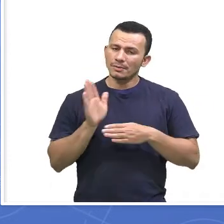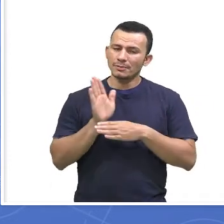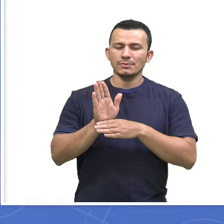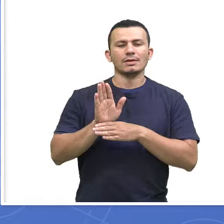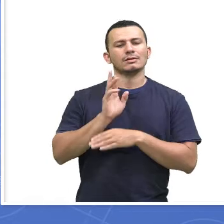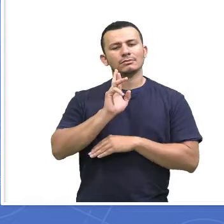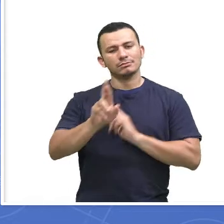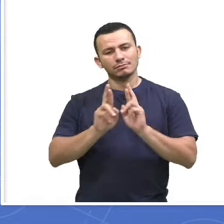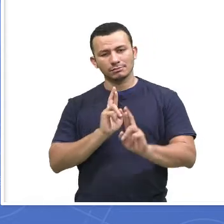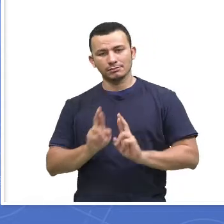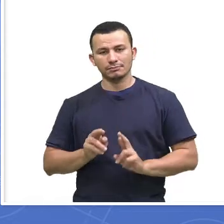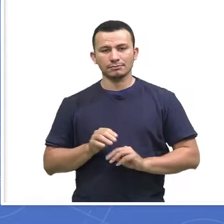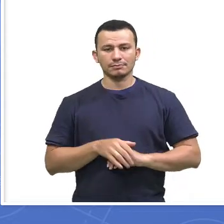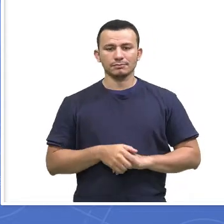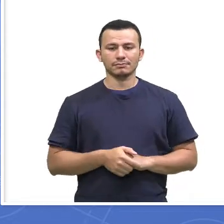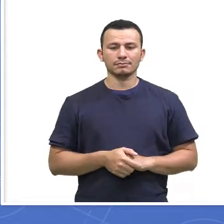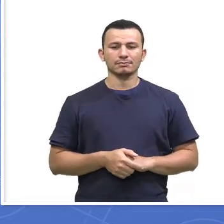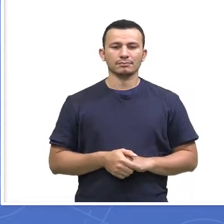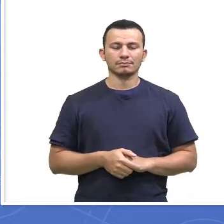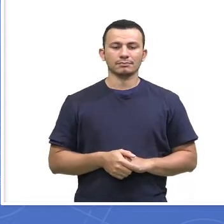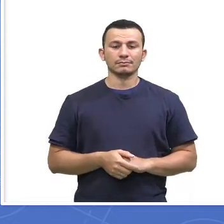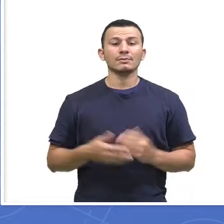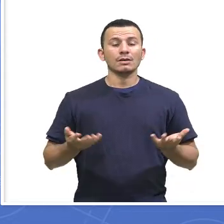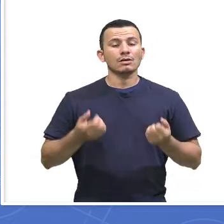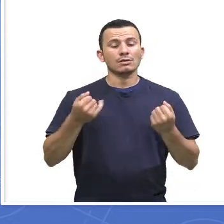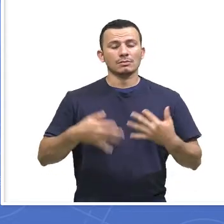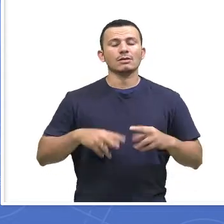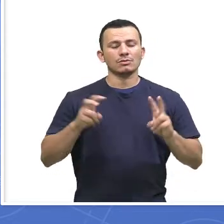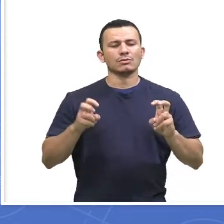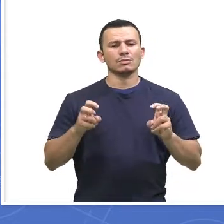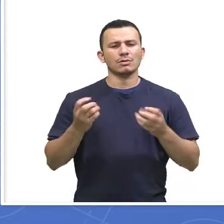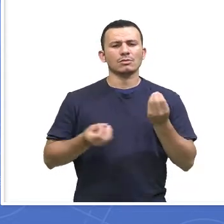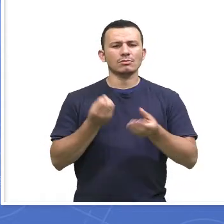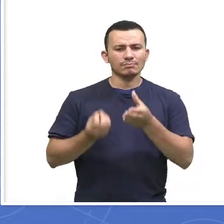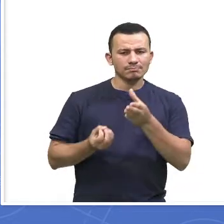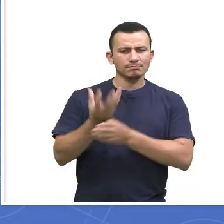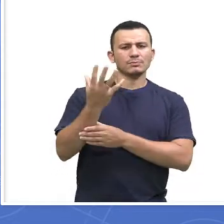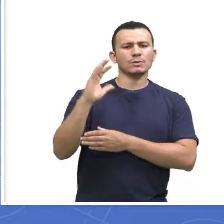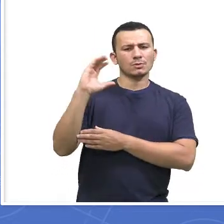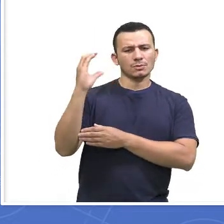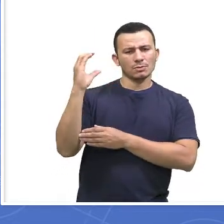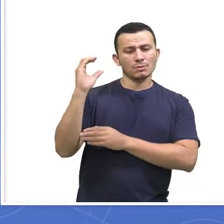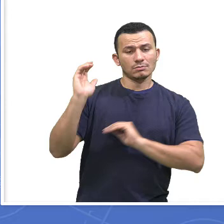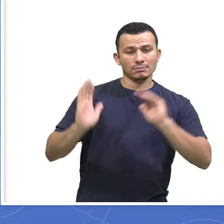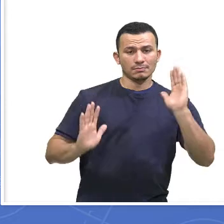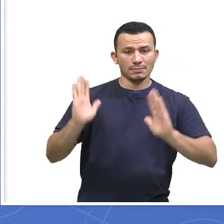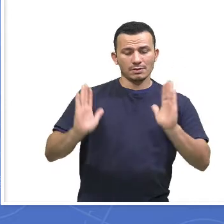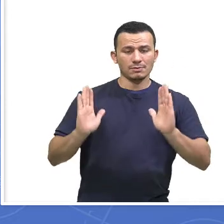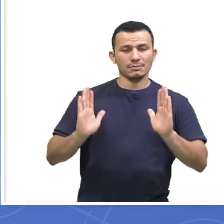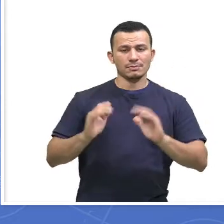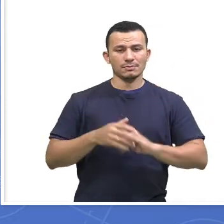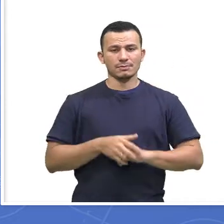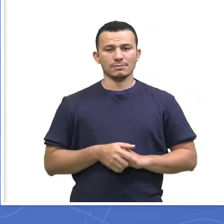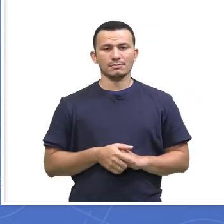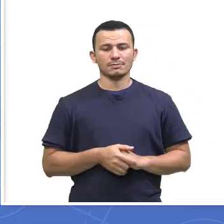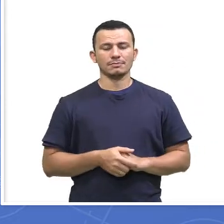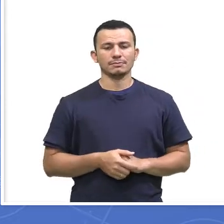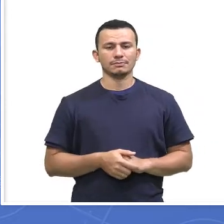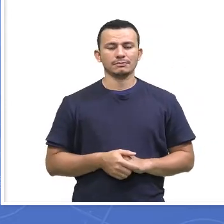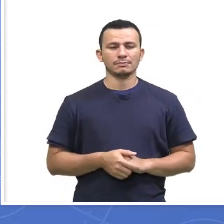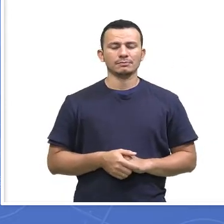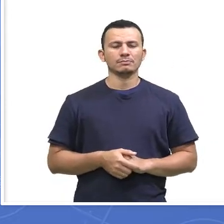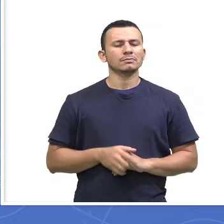ó. Então, nós estamos falando do renascimento científico, então é o que pede, né, a questão. O que